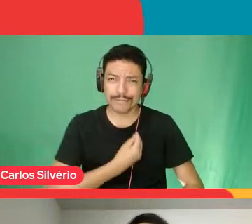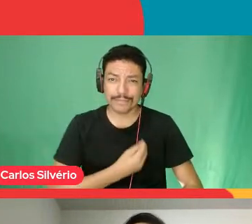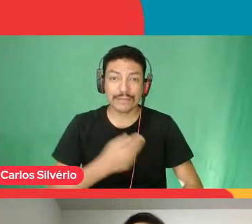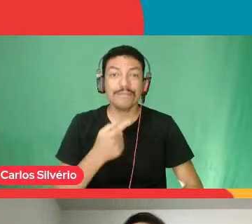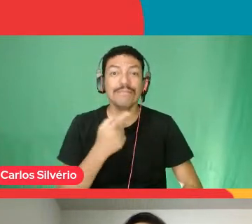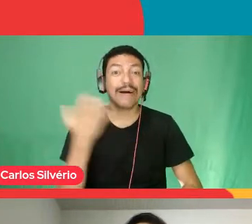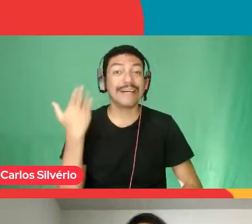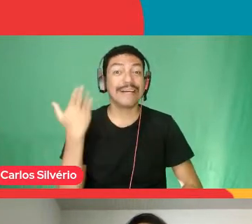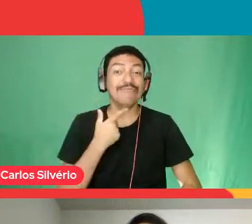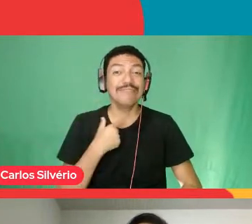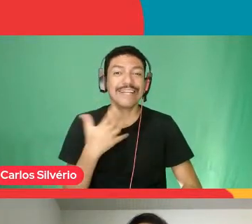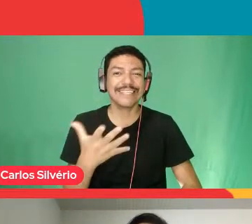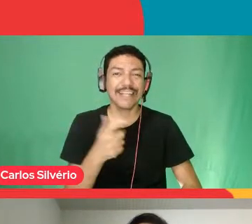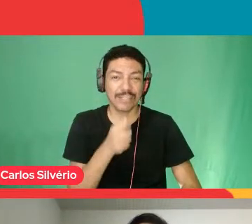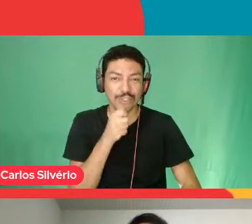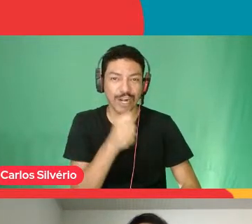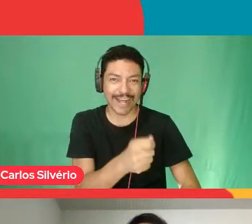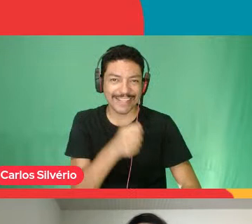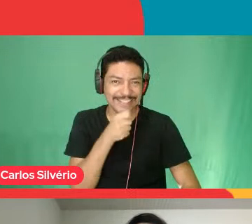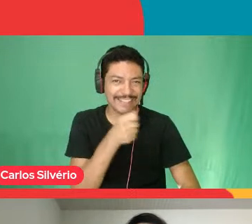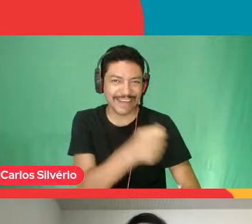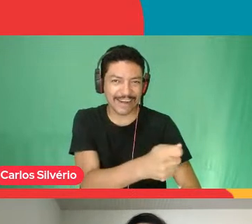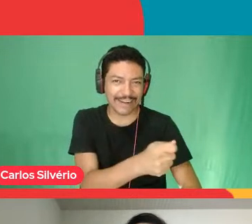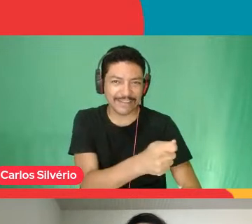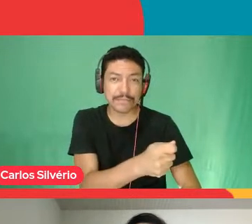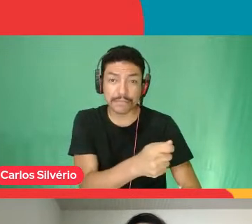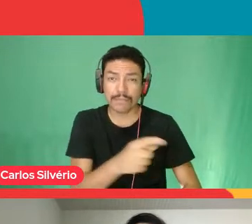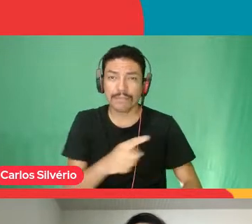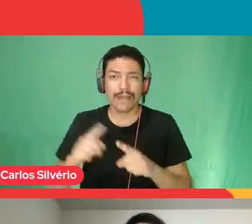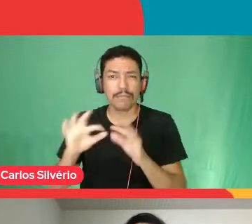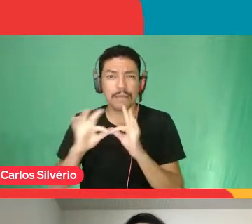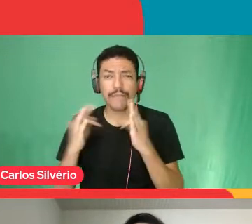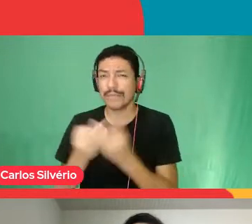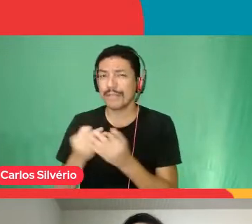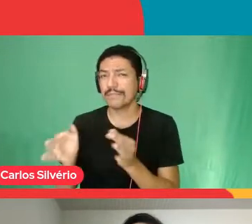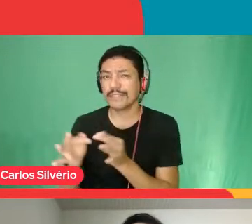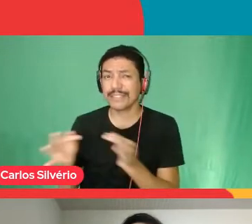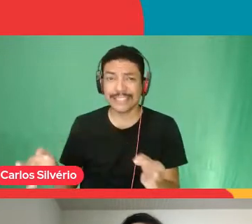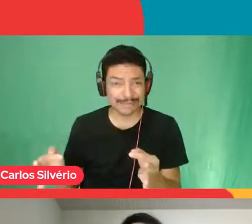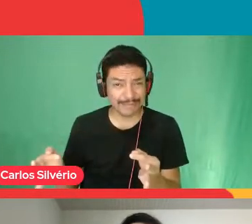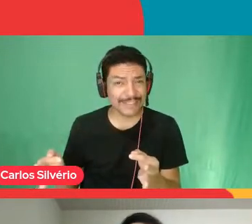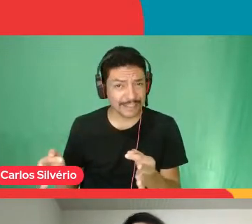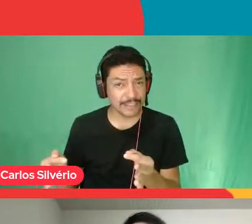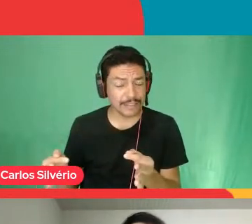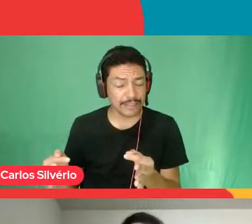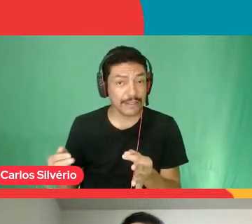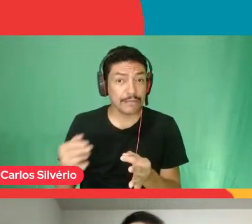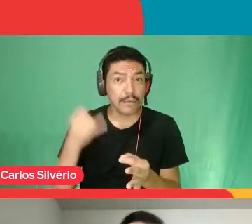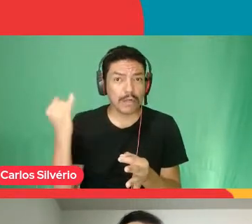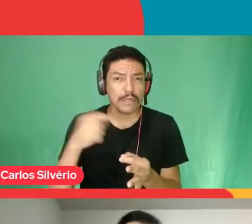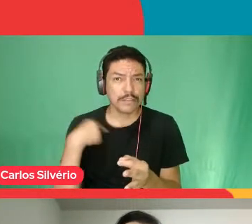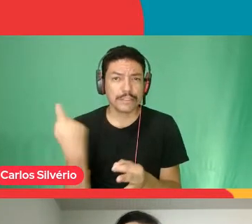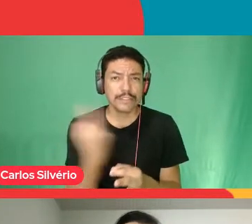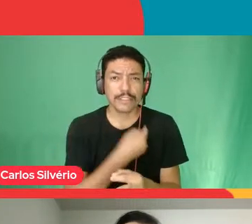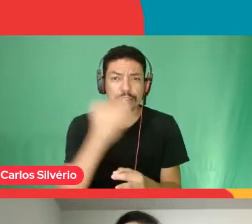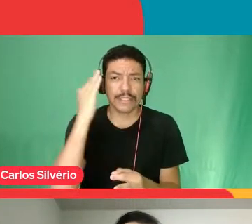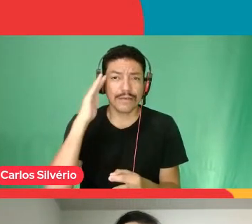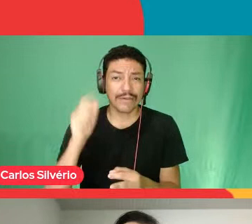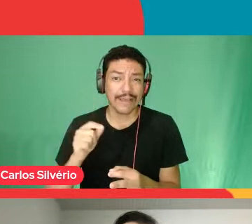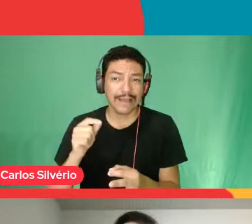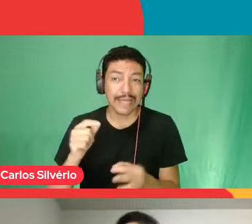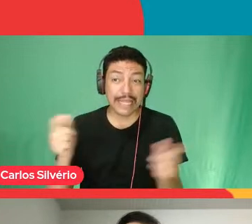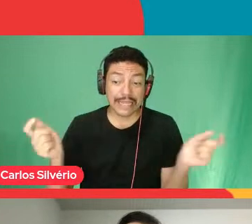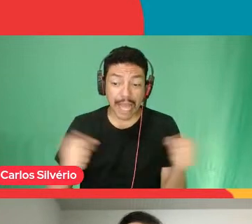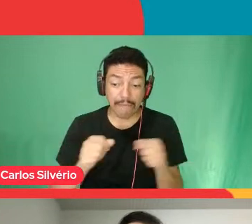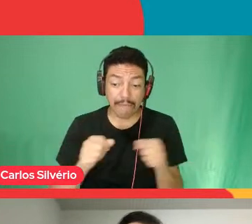jornalista. Mas eu também venho de uma família muito humilde e a gente precisa entender que nem sempre a gente pode fazer o